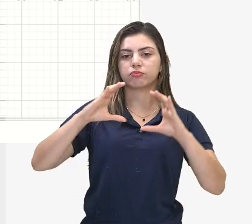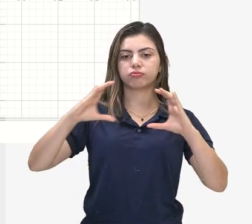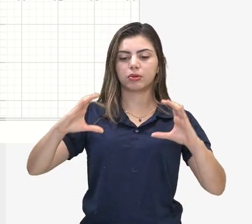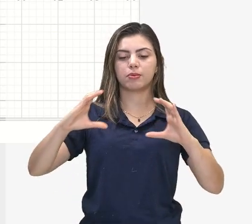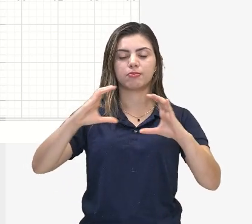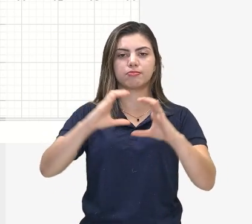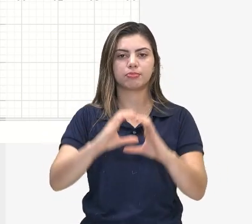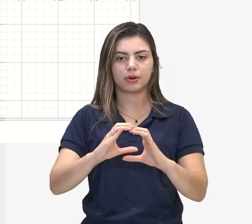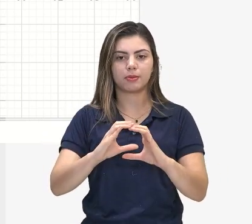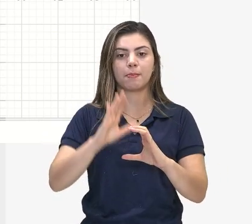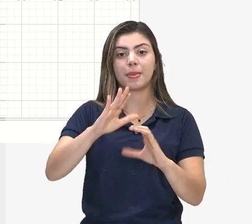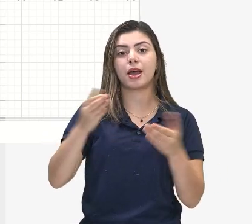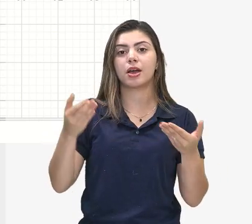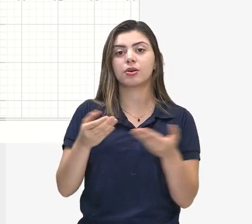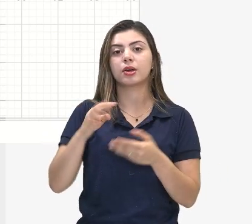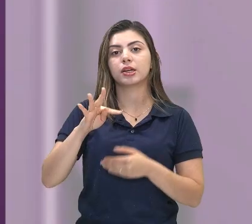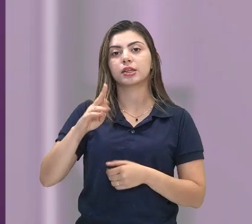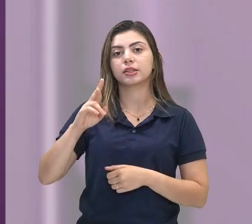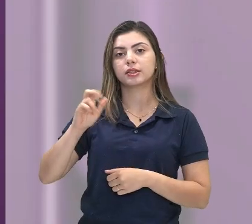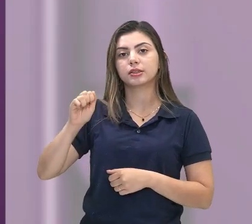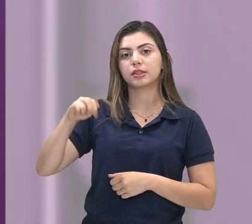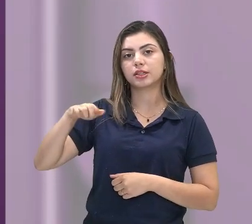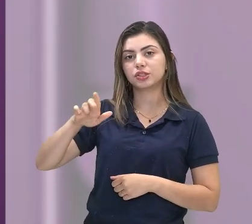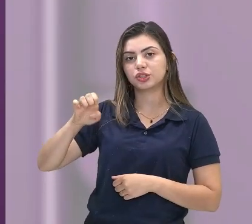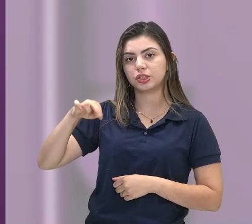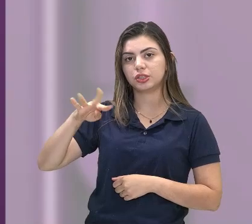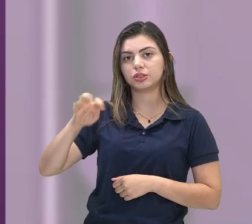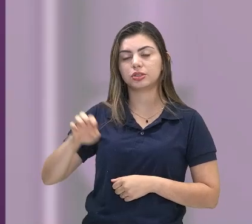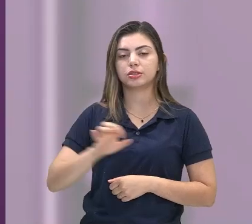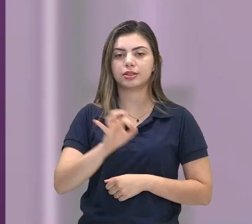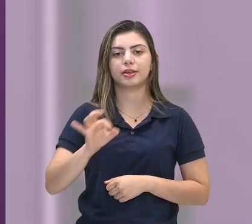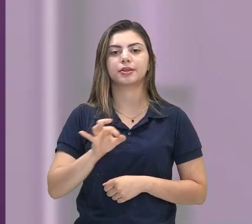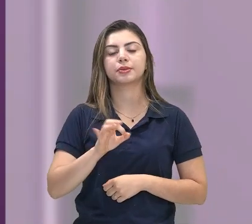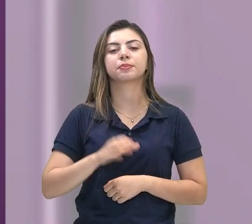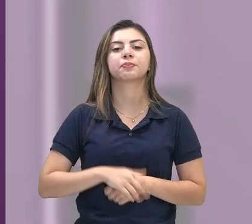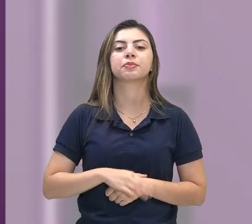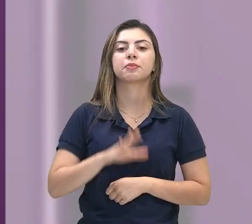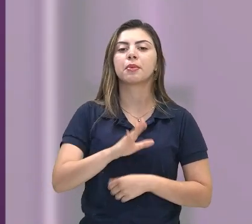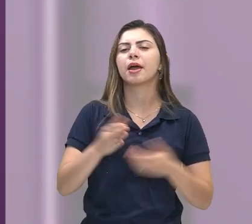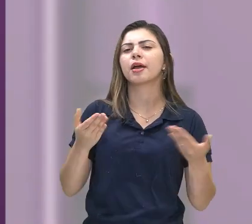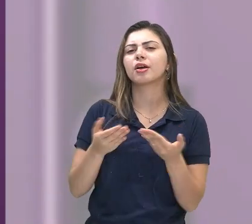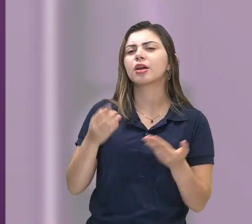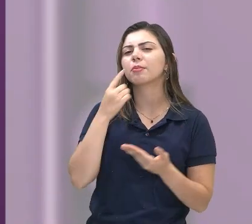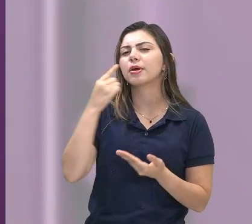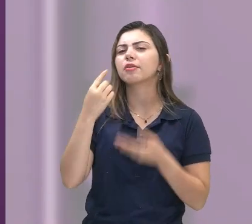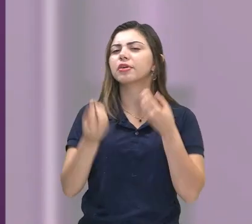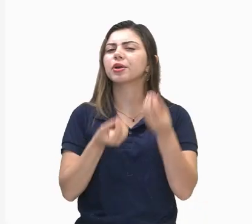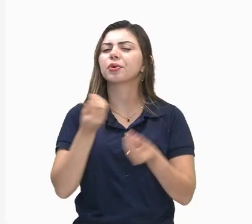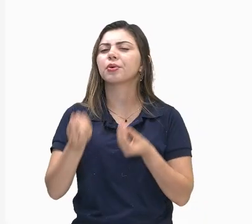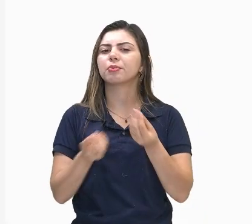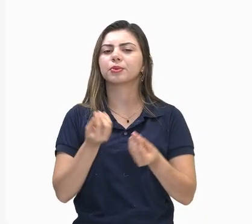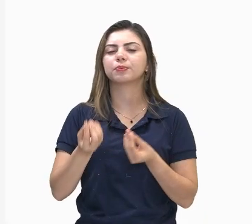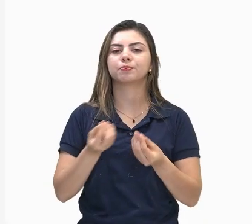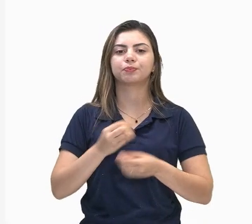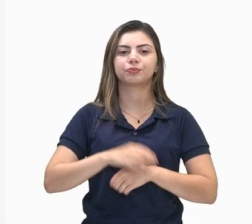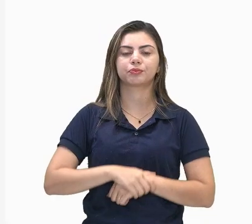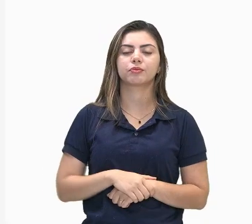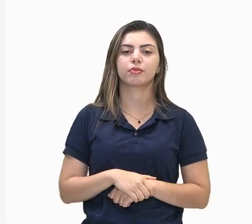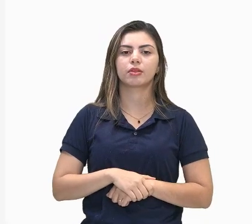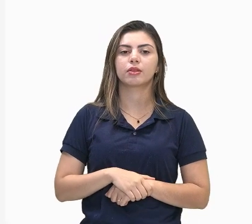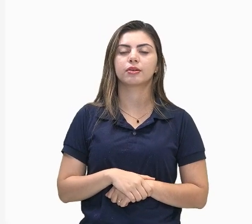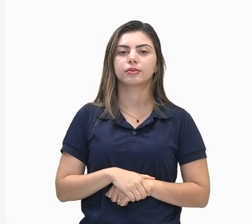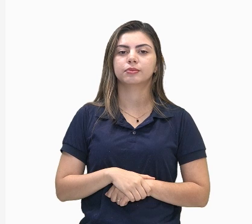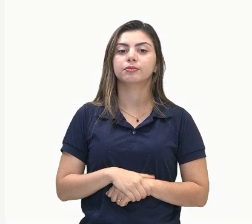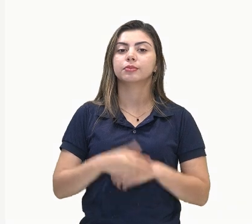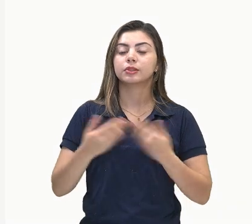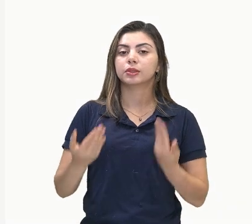são tangentes. Não é bonito? Mas vamos ver aí, algebricamente, como é que funciona isso. Então,